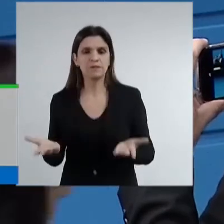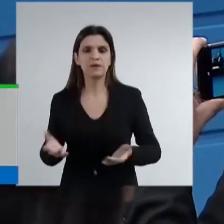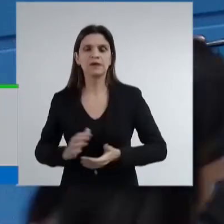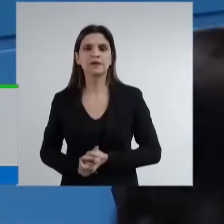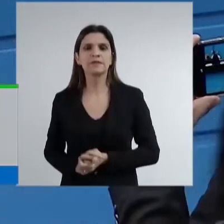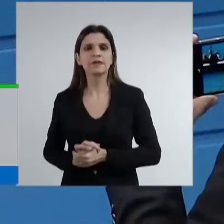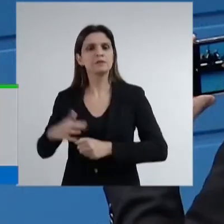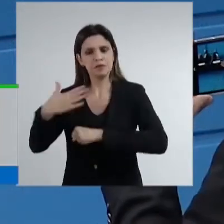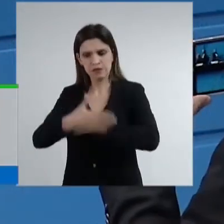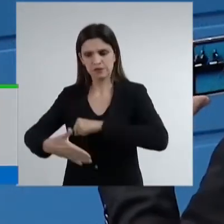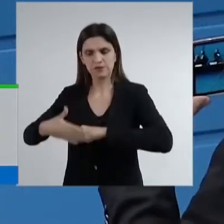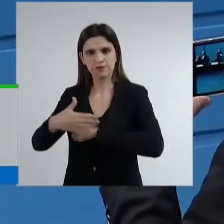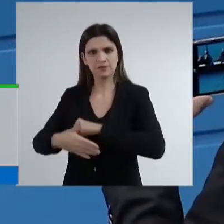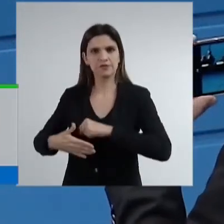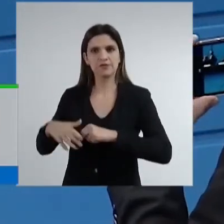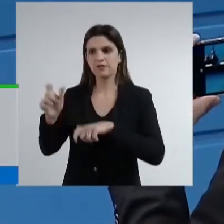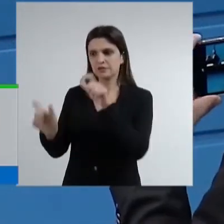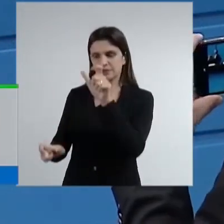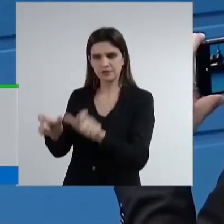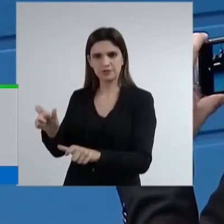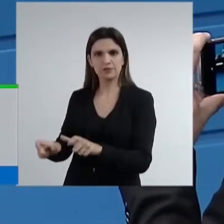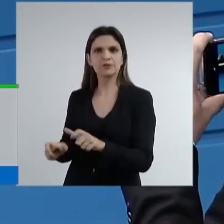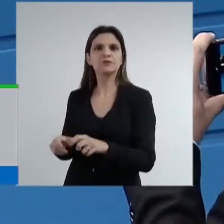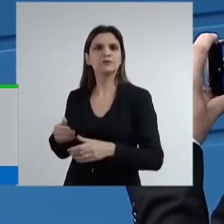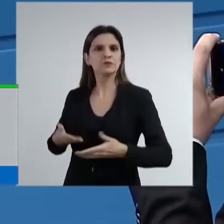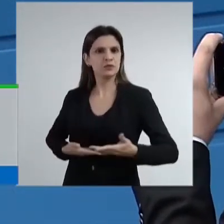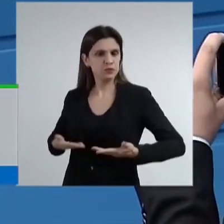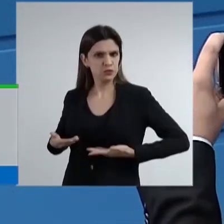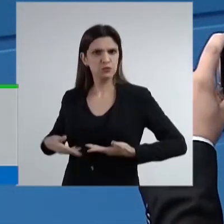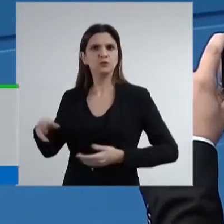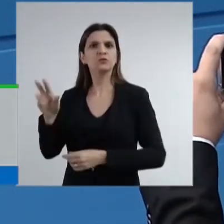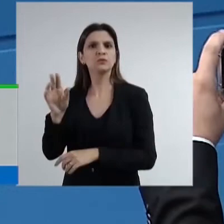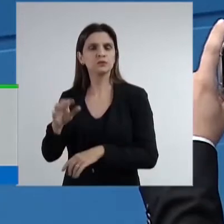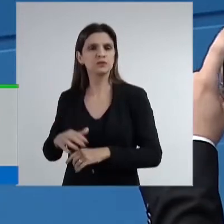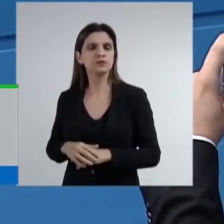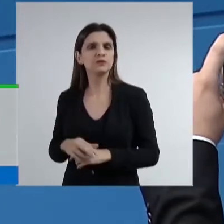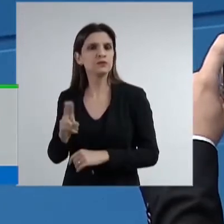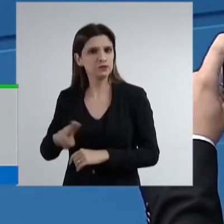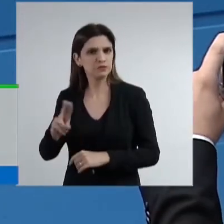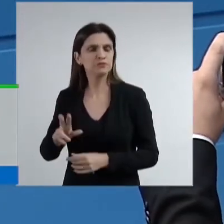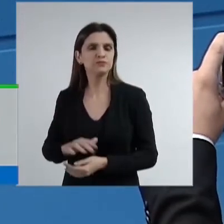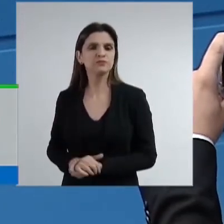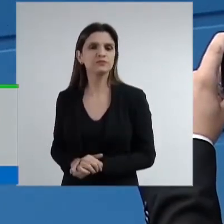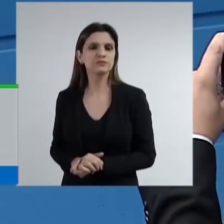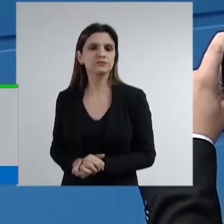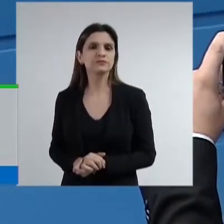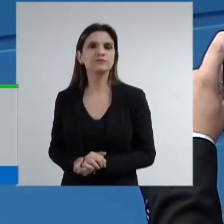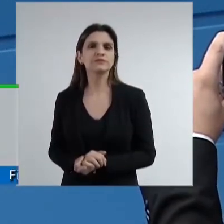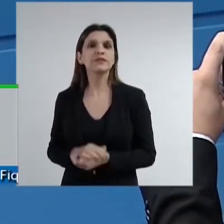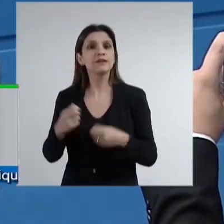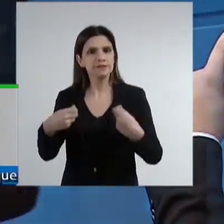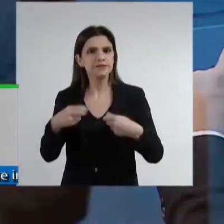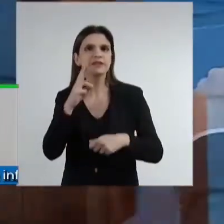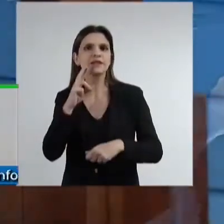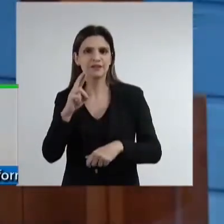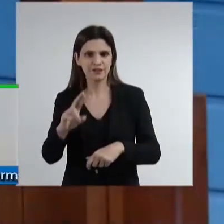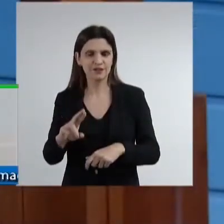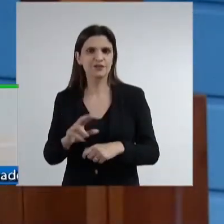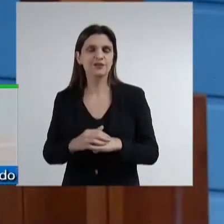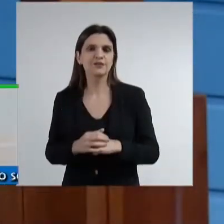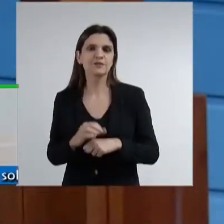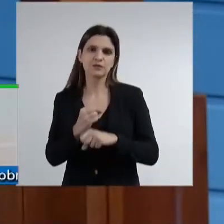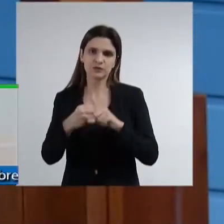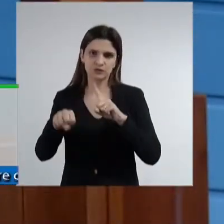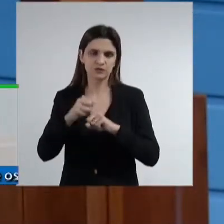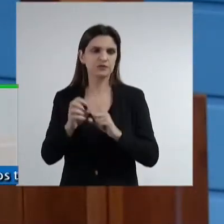Sul, e esse tema não pode realmente morrer, ele tem que ir para frente e nós darmos essa resposta à sociedade. Parabéns, deputado.